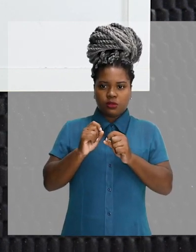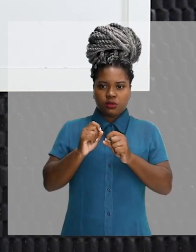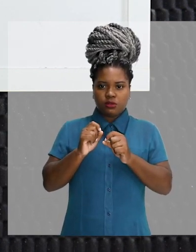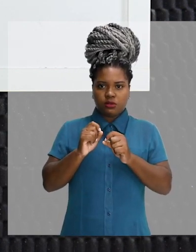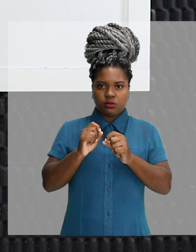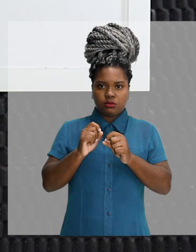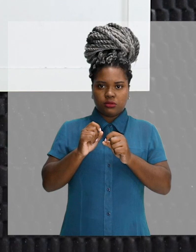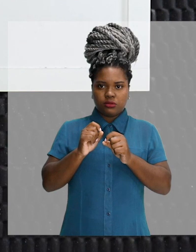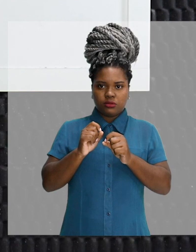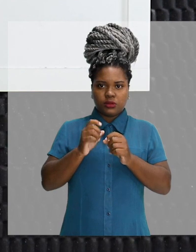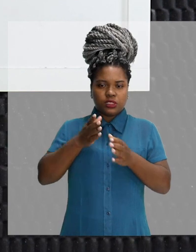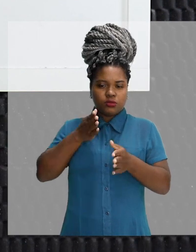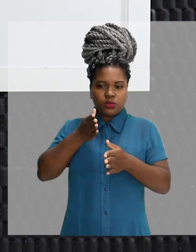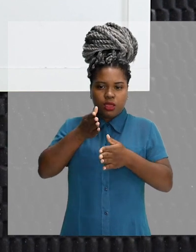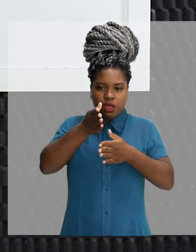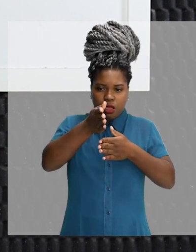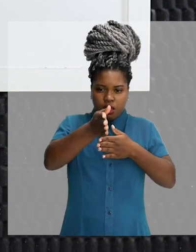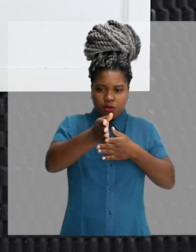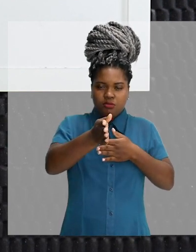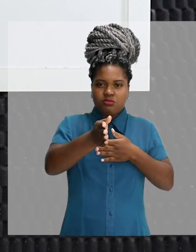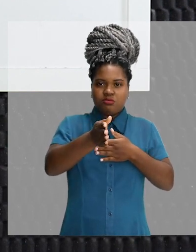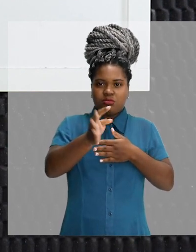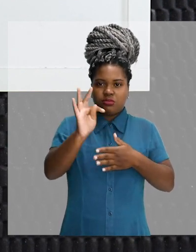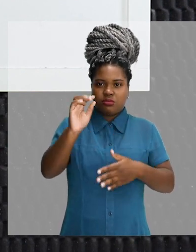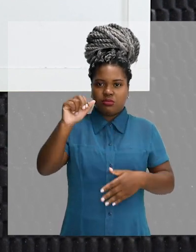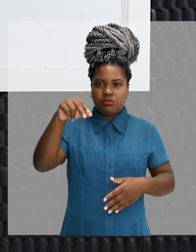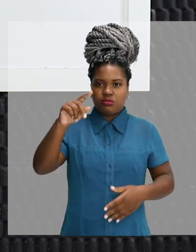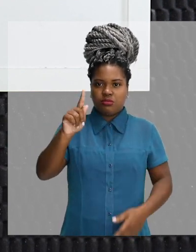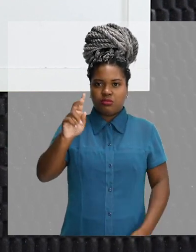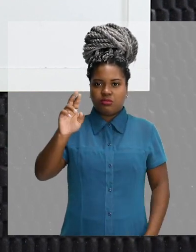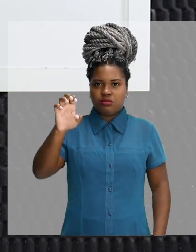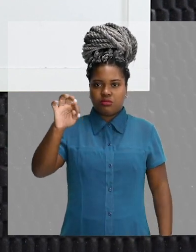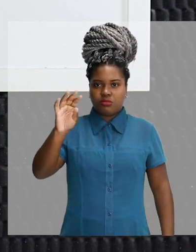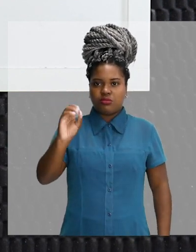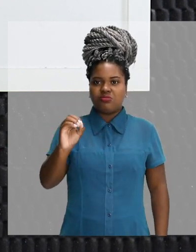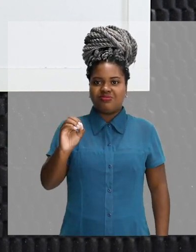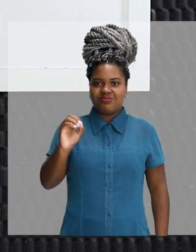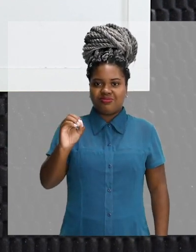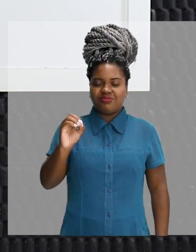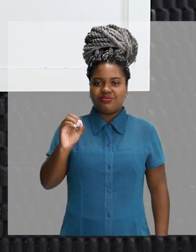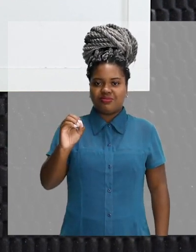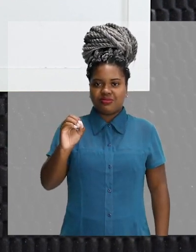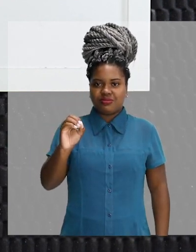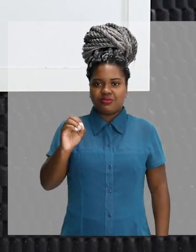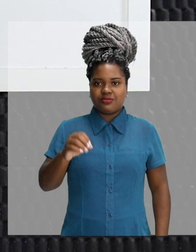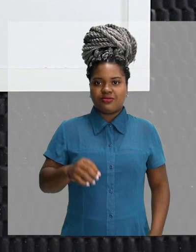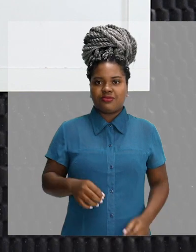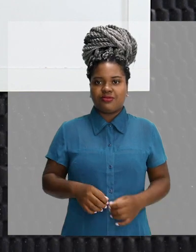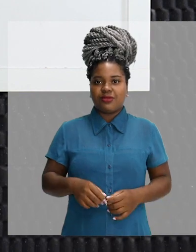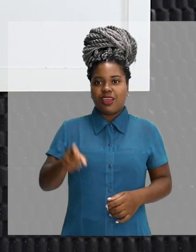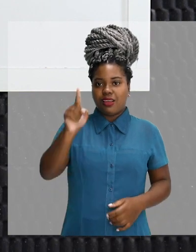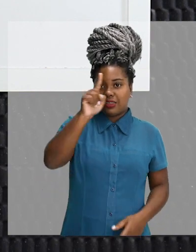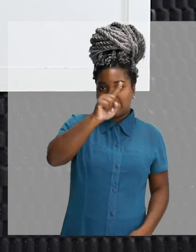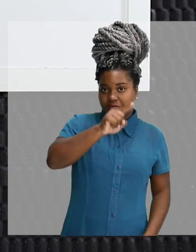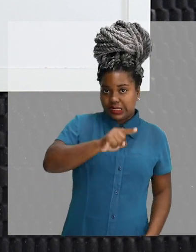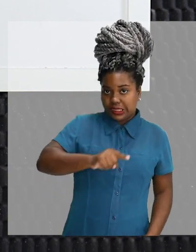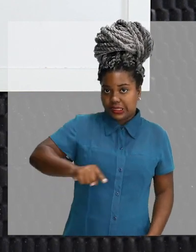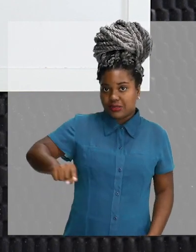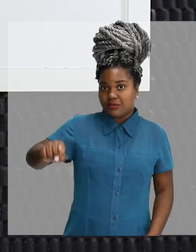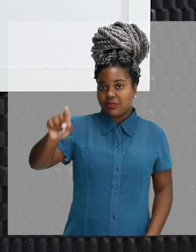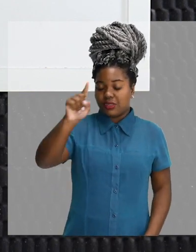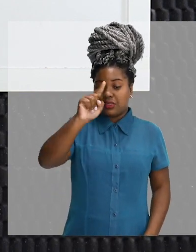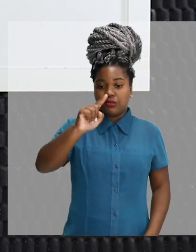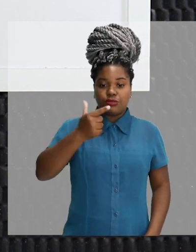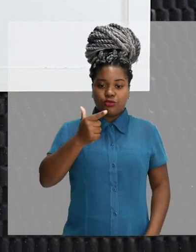reta, né, tangente, ok? À circunferência, ao movimento circular. Então, ele não aponta